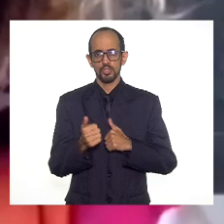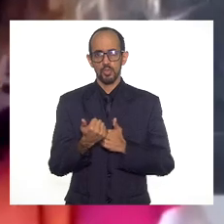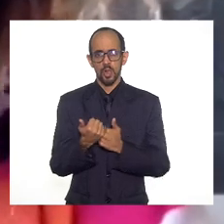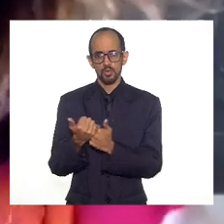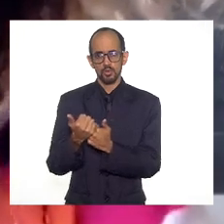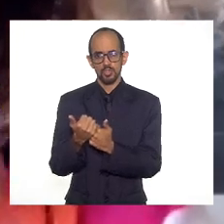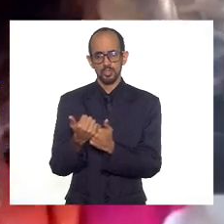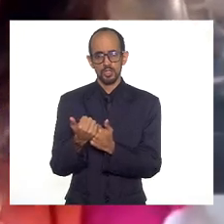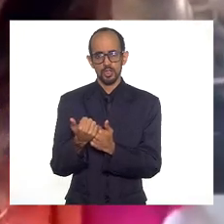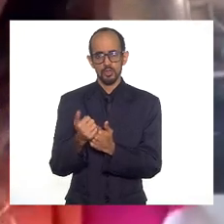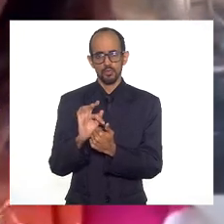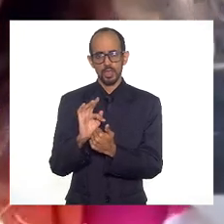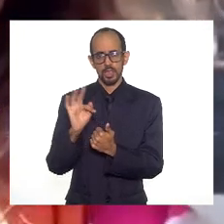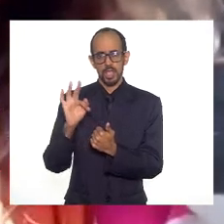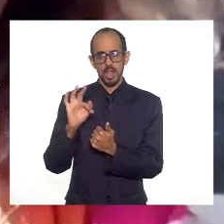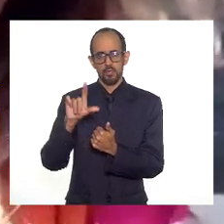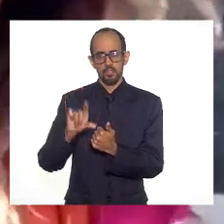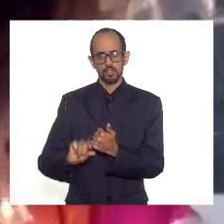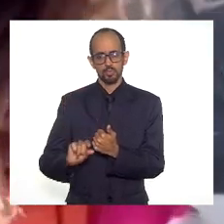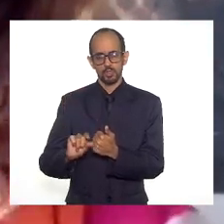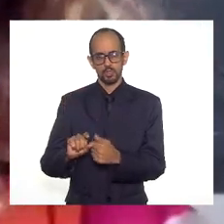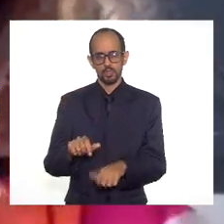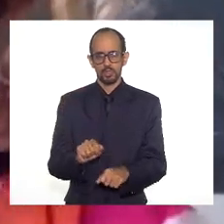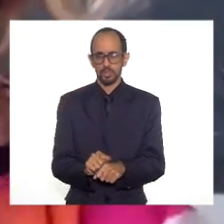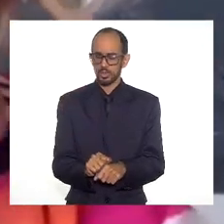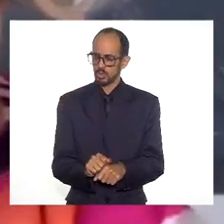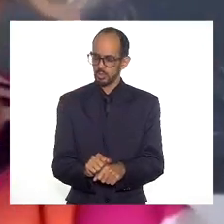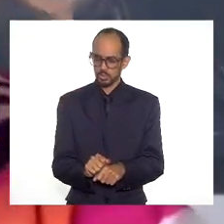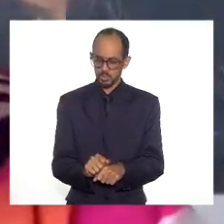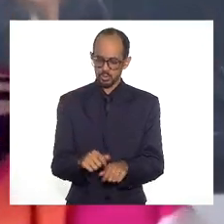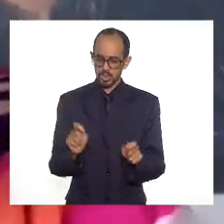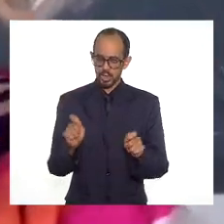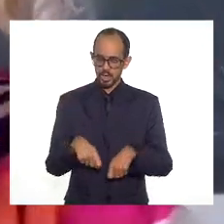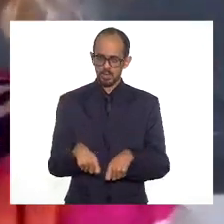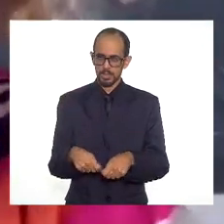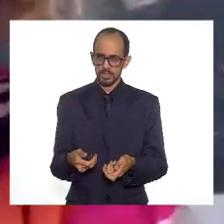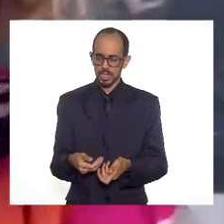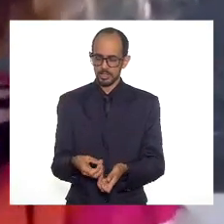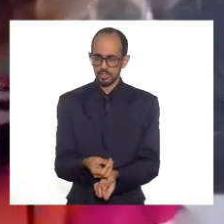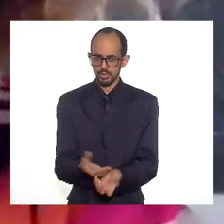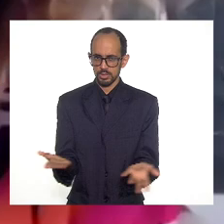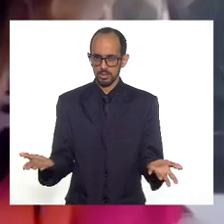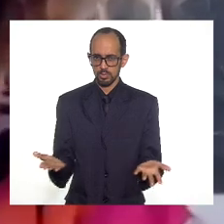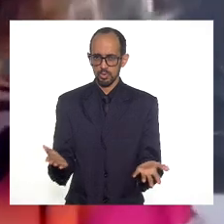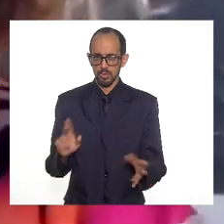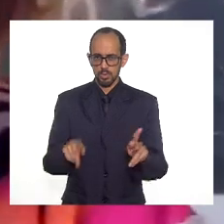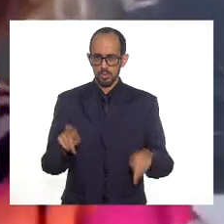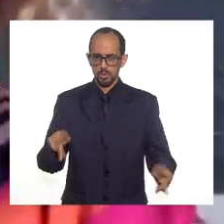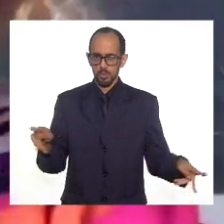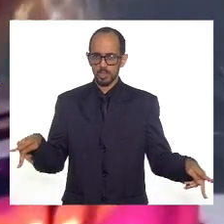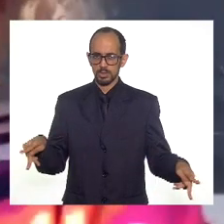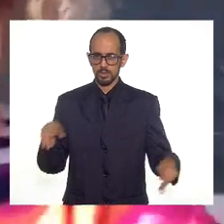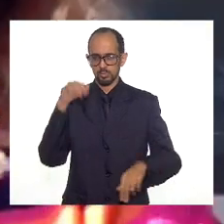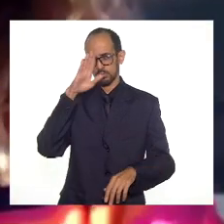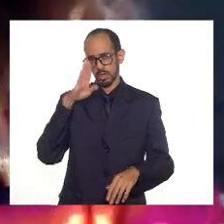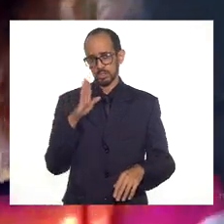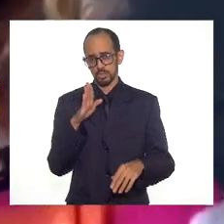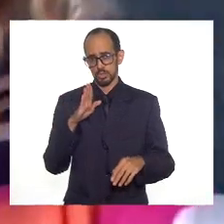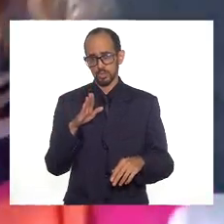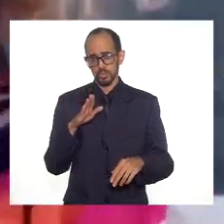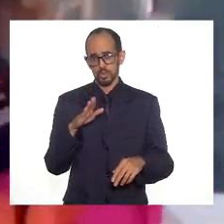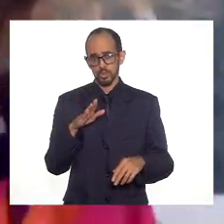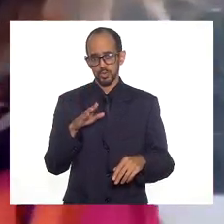foi reduzido, diminuído o seu alcance e capacidade de atender ao povo brasileiro. E ainda assim, o